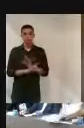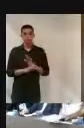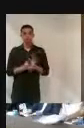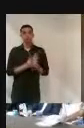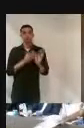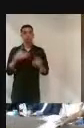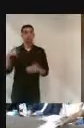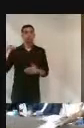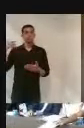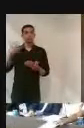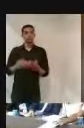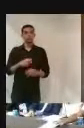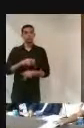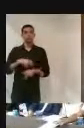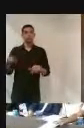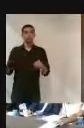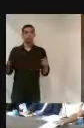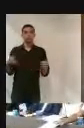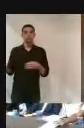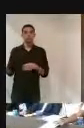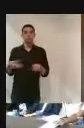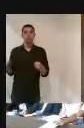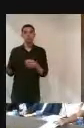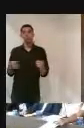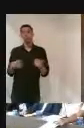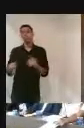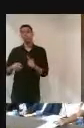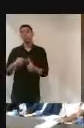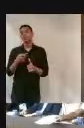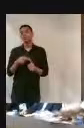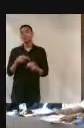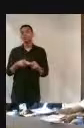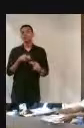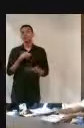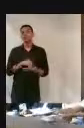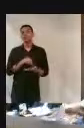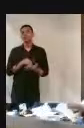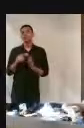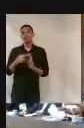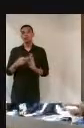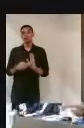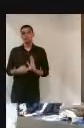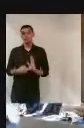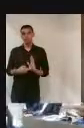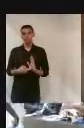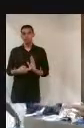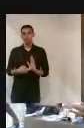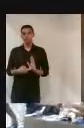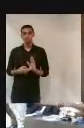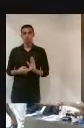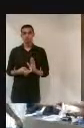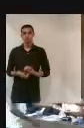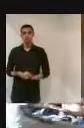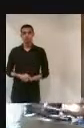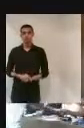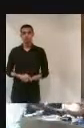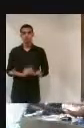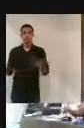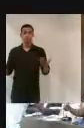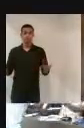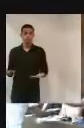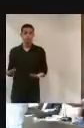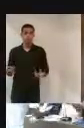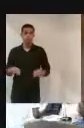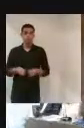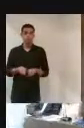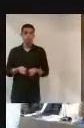iniciativas aparecendo, primeiro por uma falta de regulamentação nacional com iniciativas do Estado e agora mesmo com as